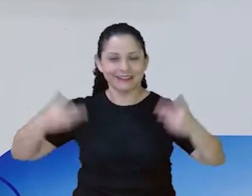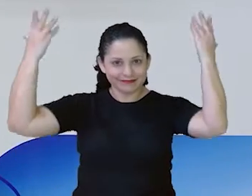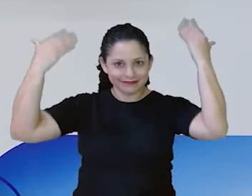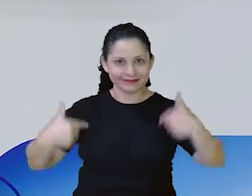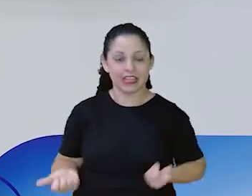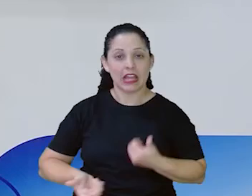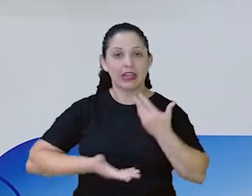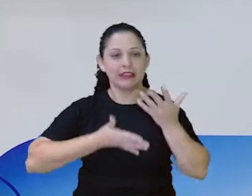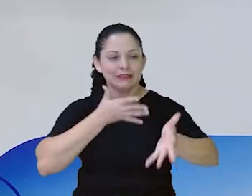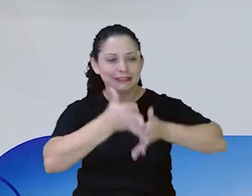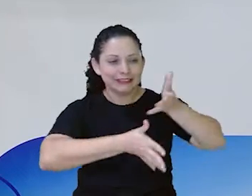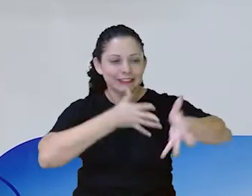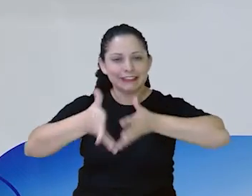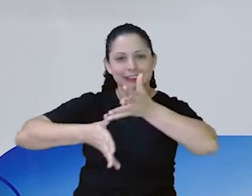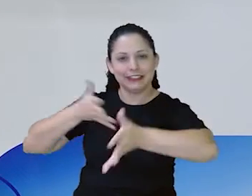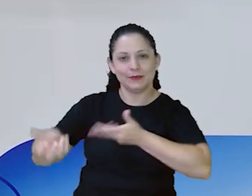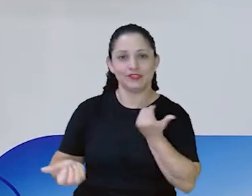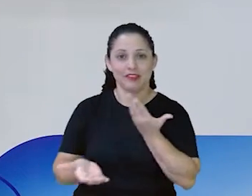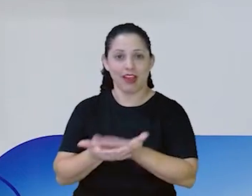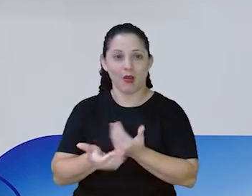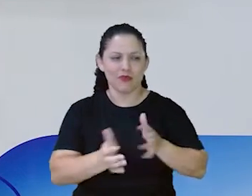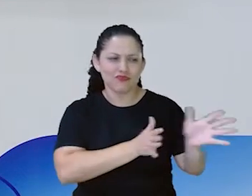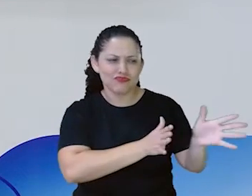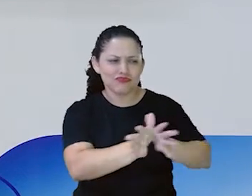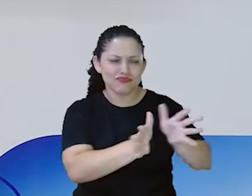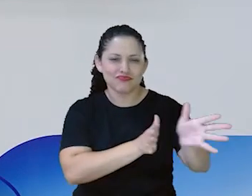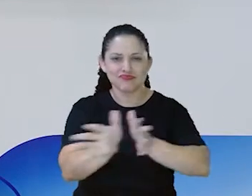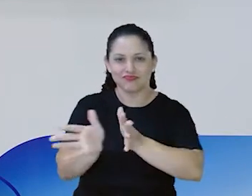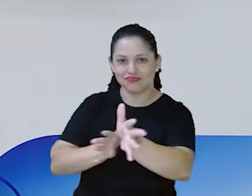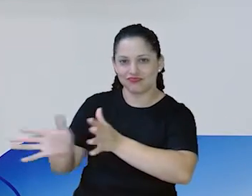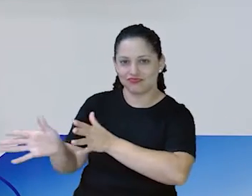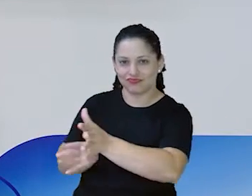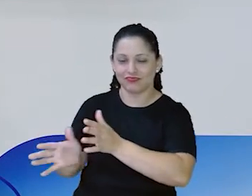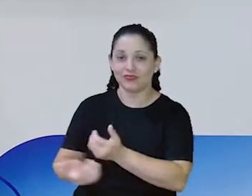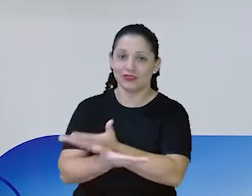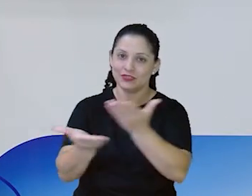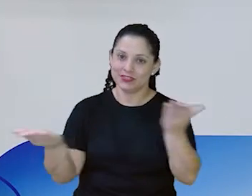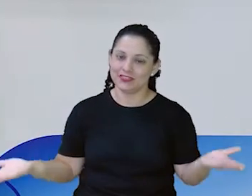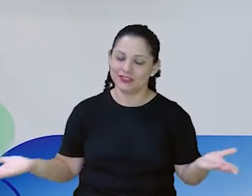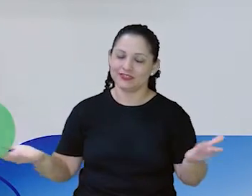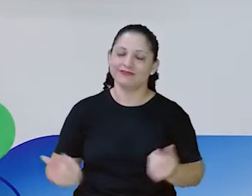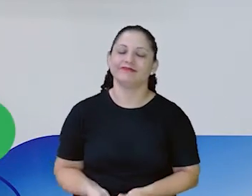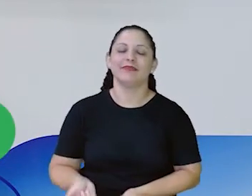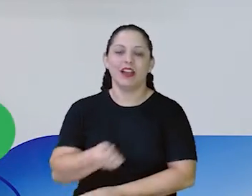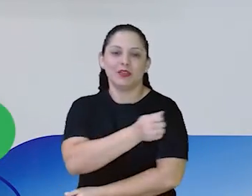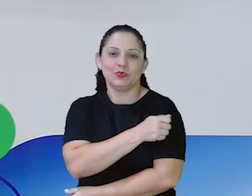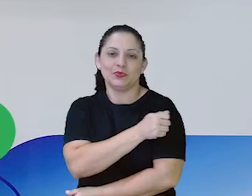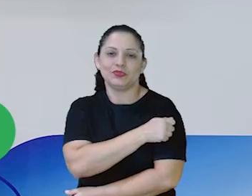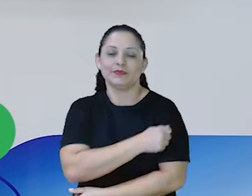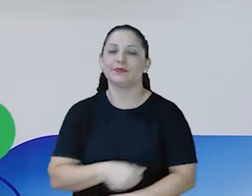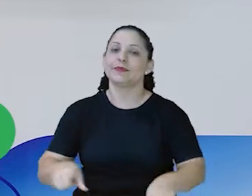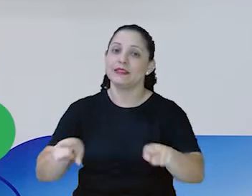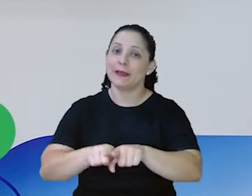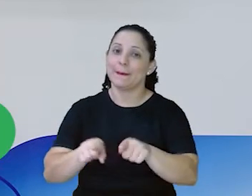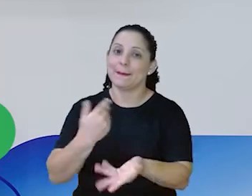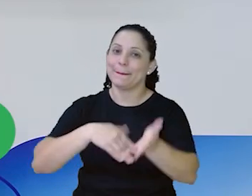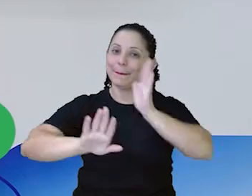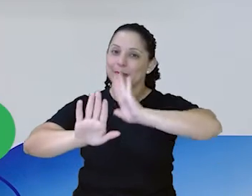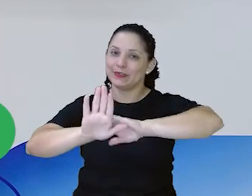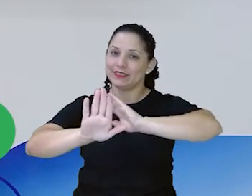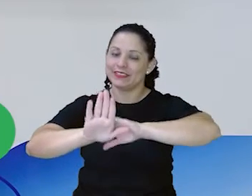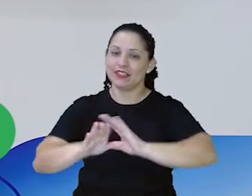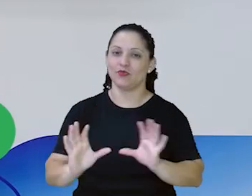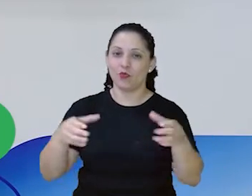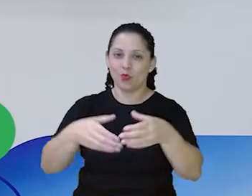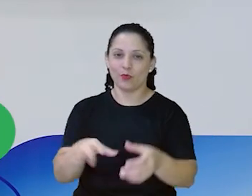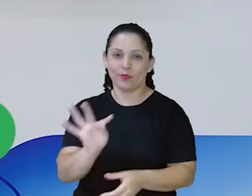aula, deixando ela mais acessível aí para os nossos estudantes. E, claro, nós temos ali por trás das câmeras a produção